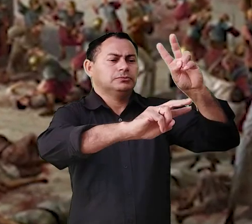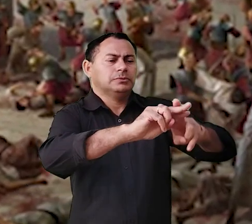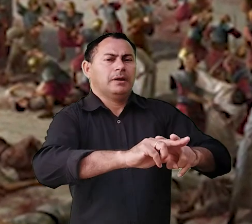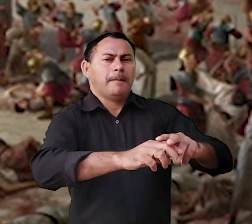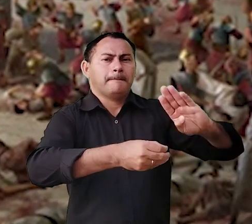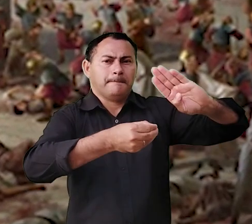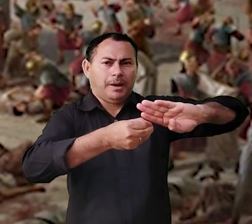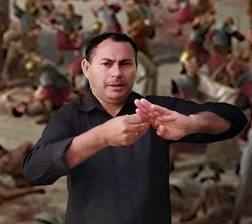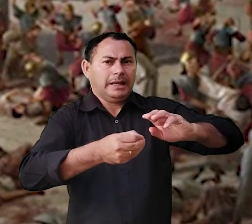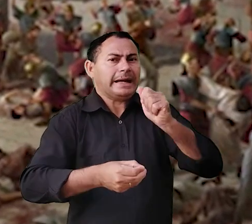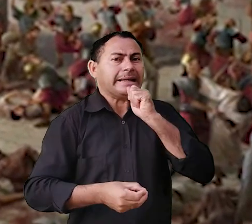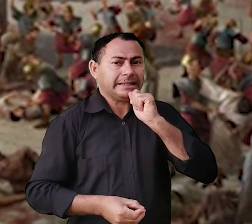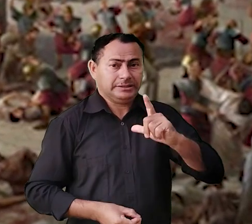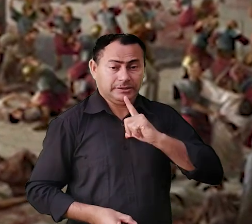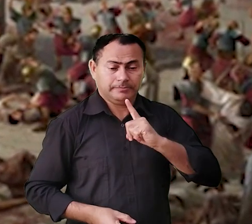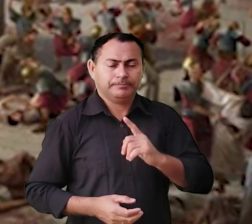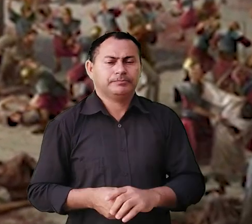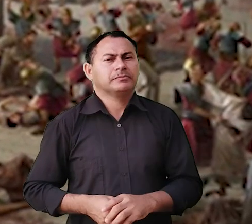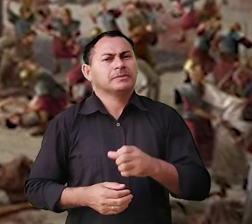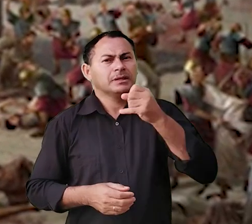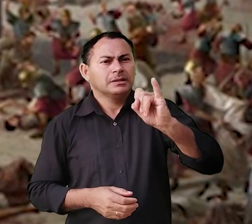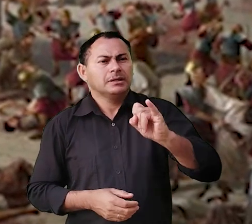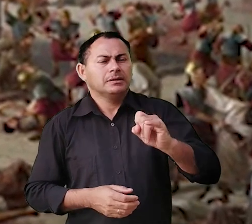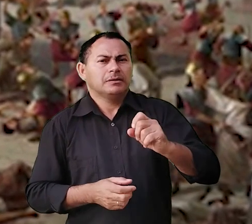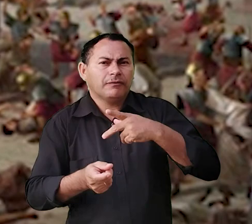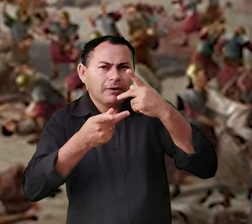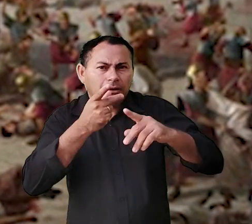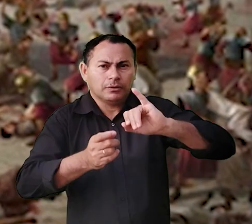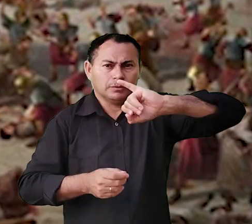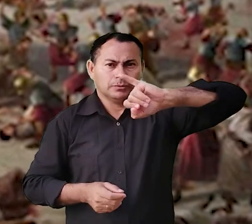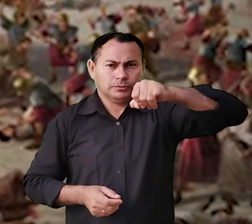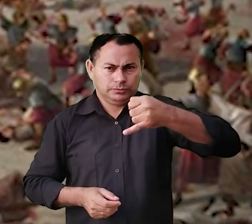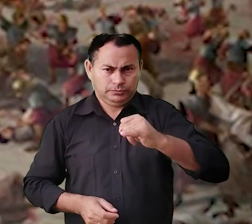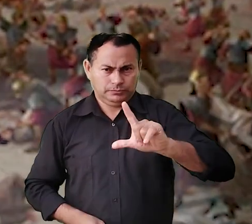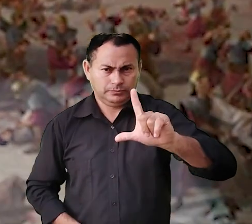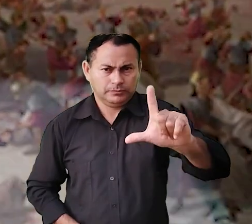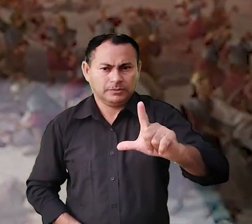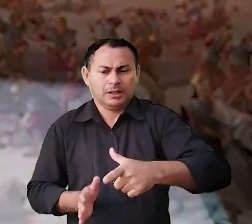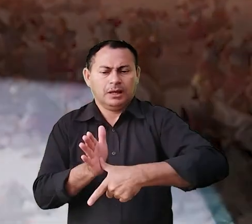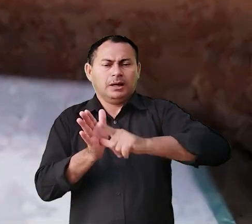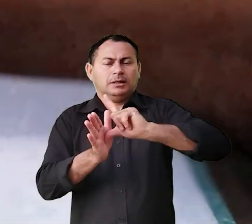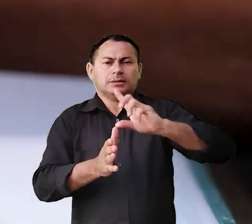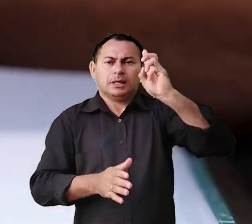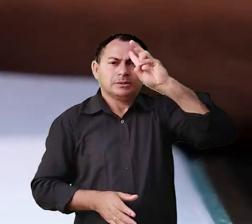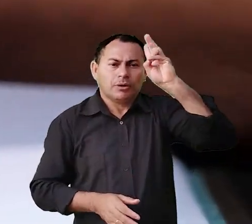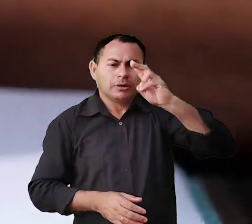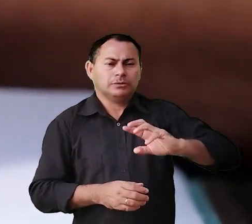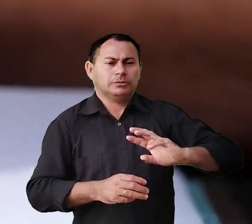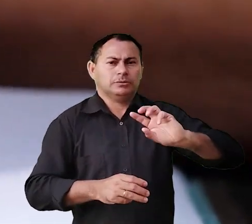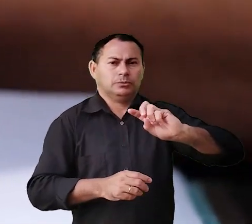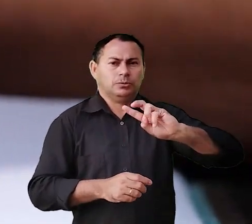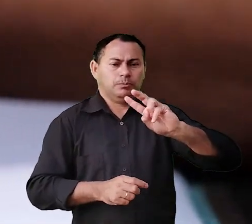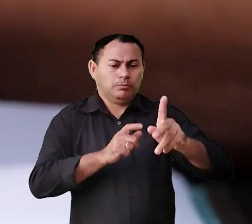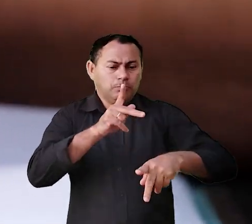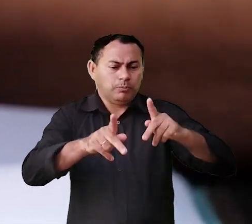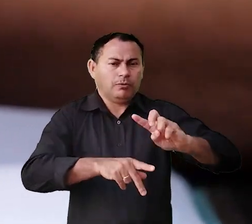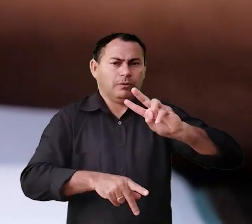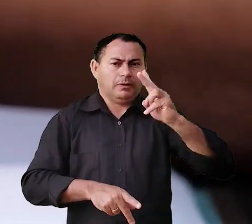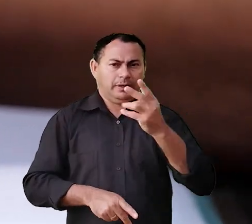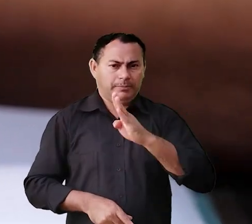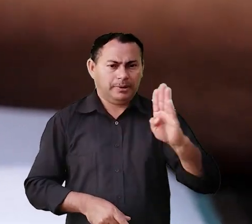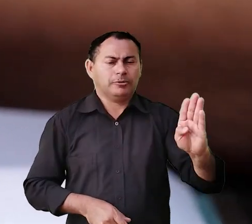cativeiro babilônico que ainda viria. Se datarmos Joel num período anterior da história dos